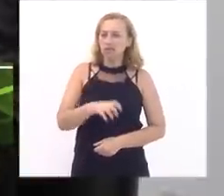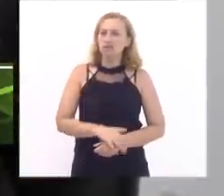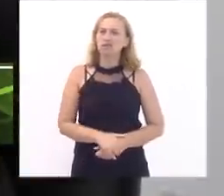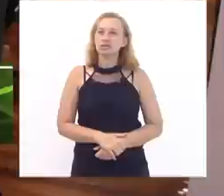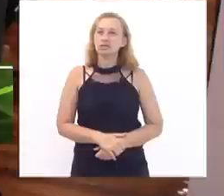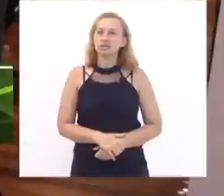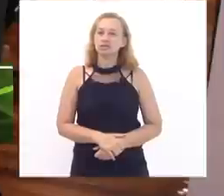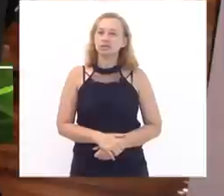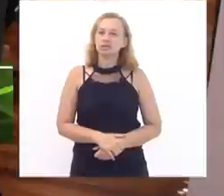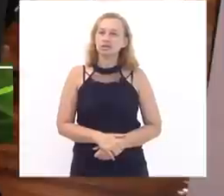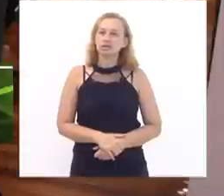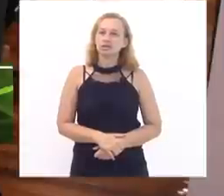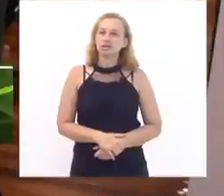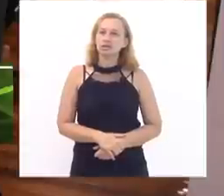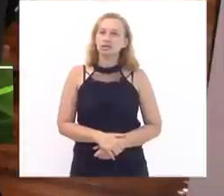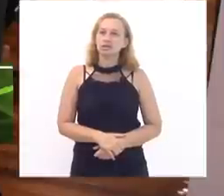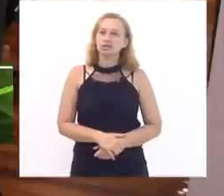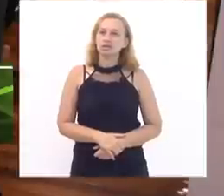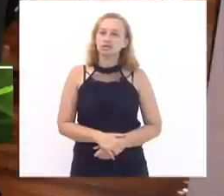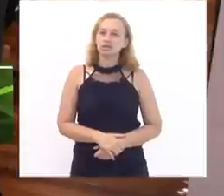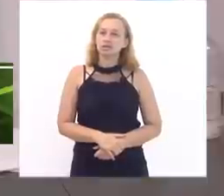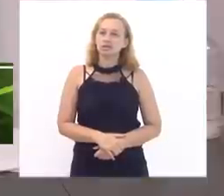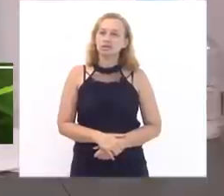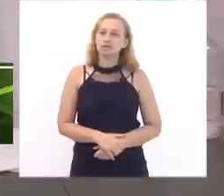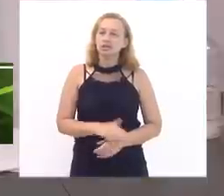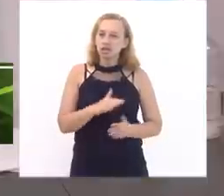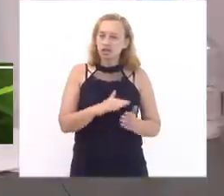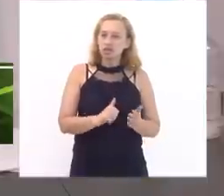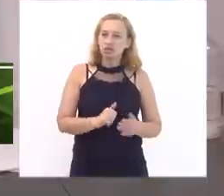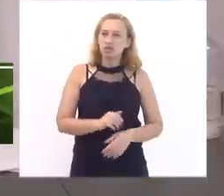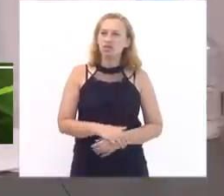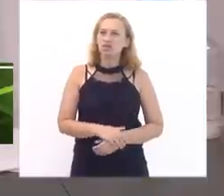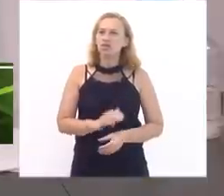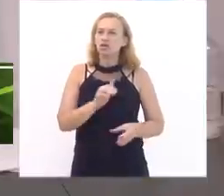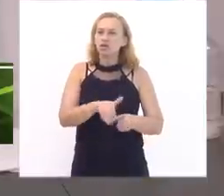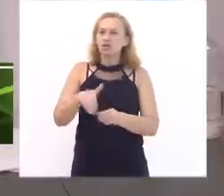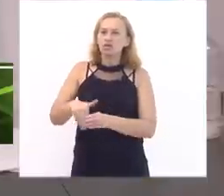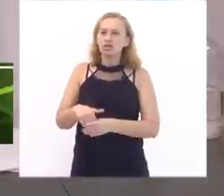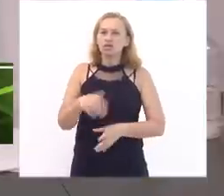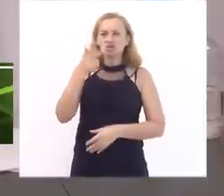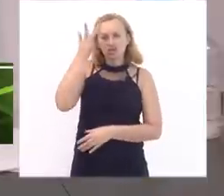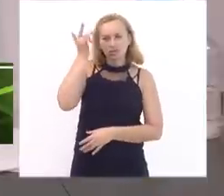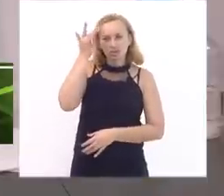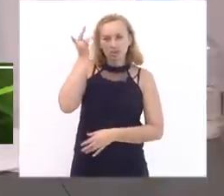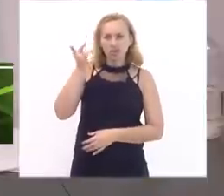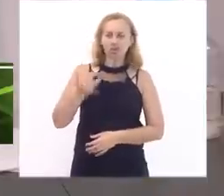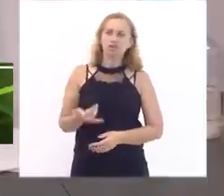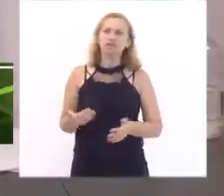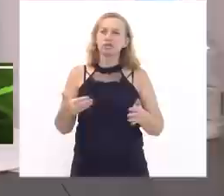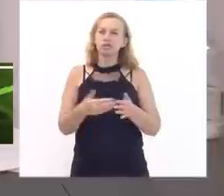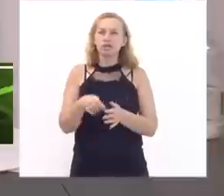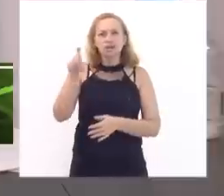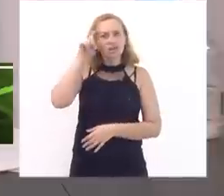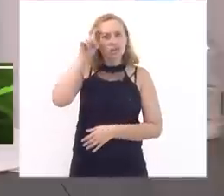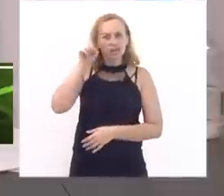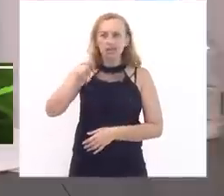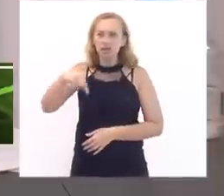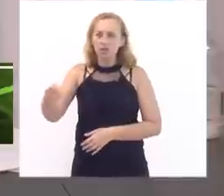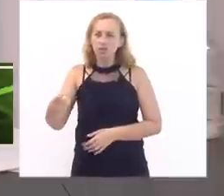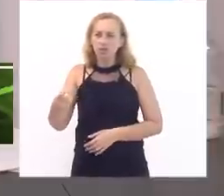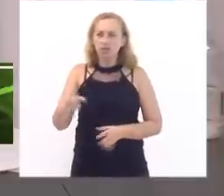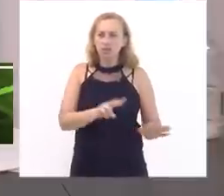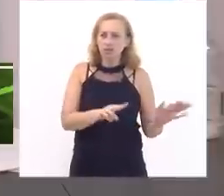Luiz. Então, retiro. Votando de amanhã para quinta, na próxima semana, esses dois